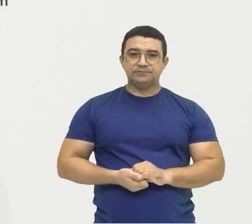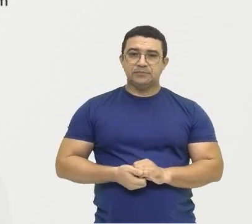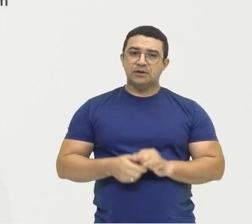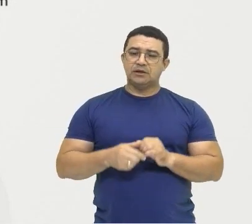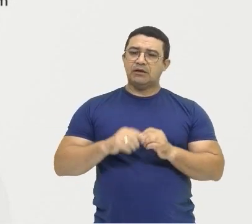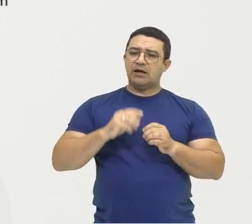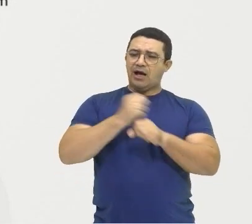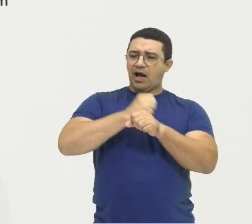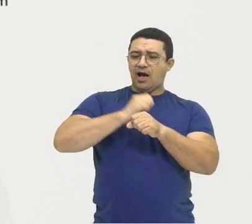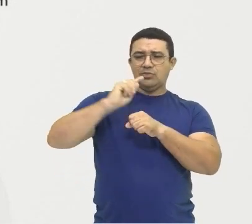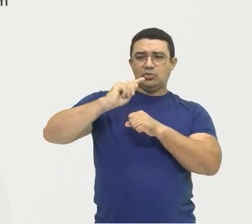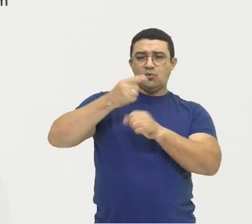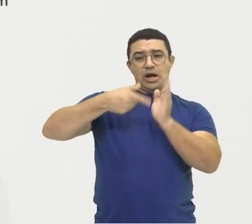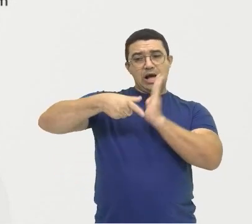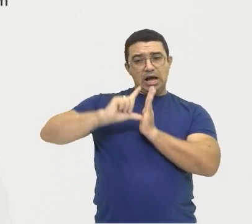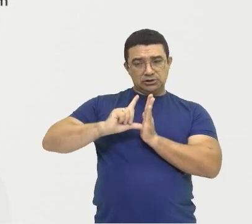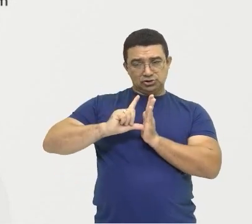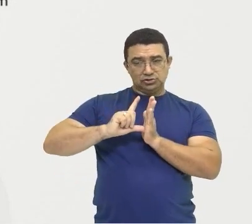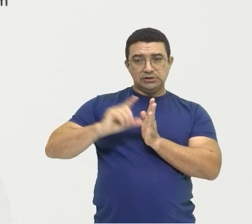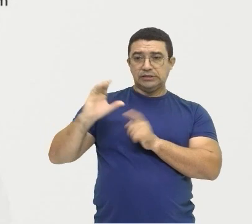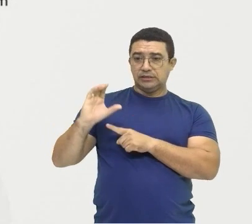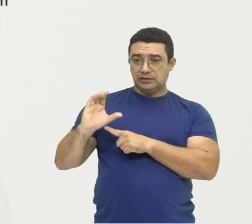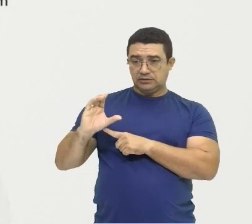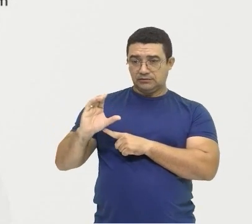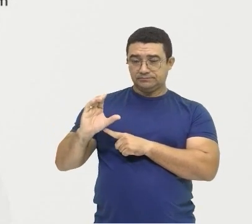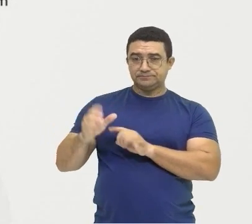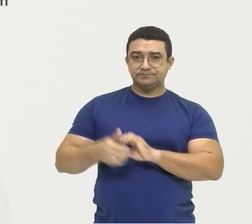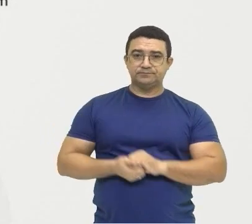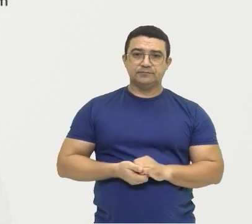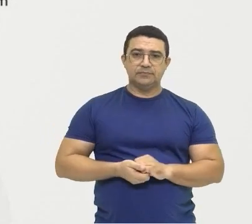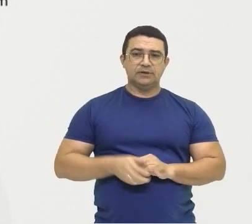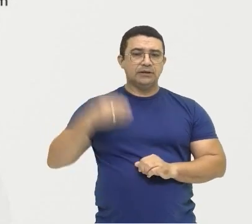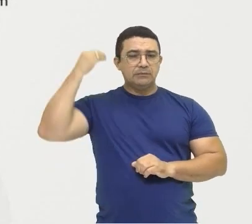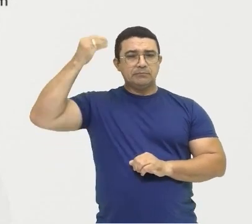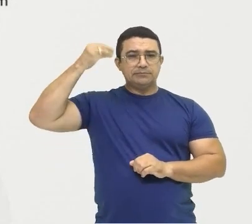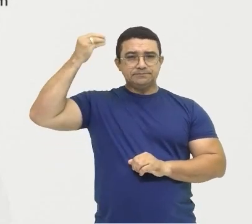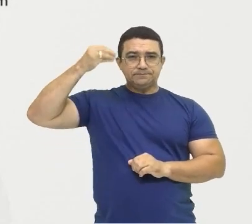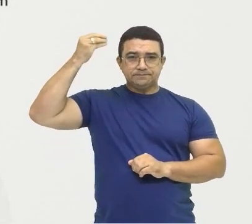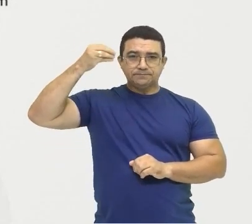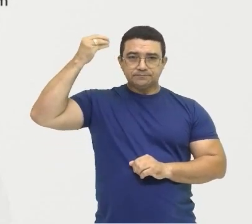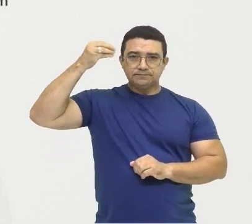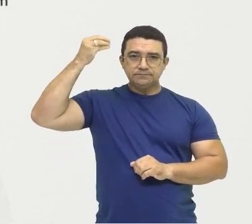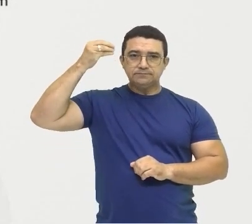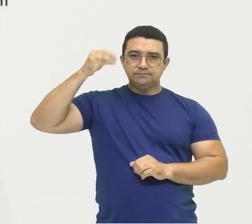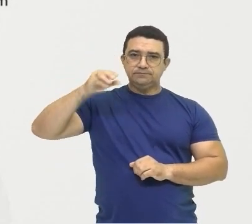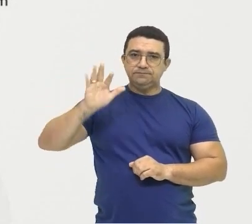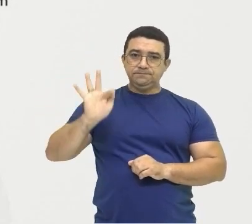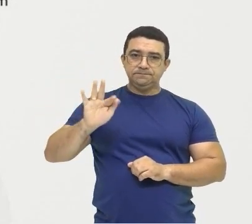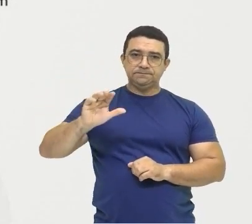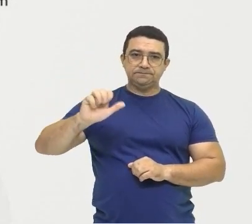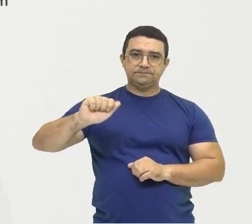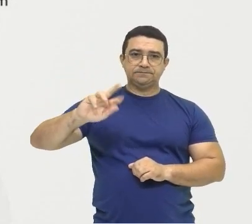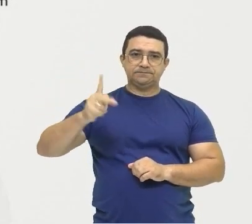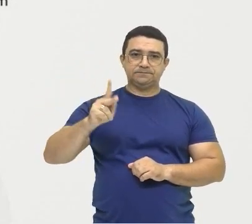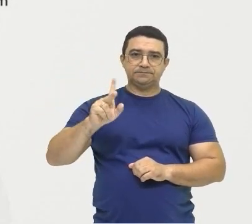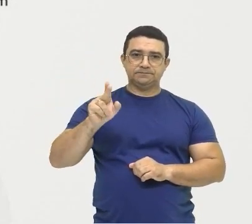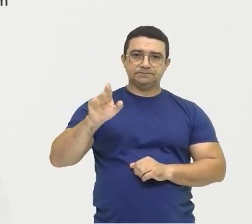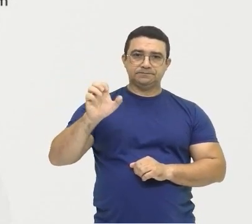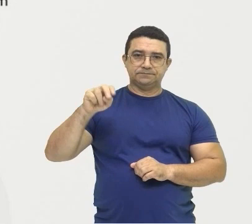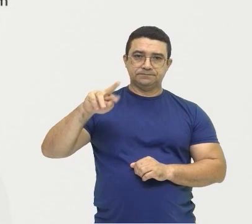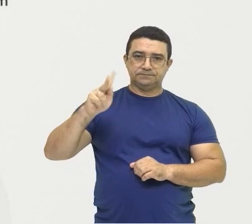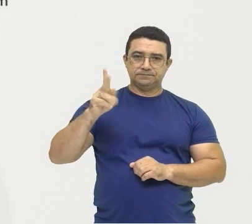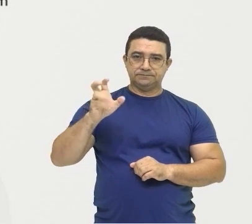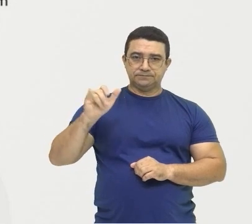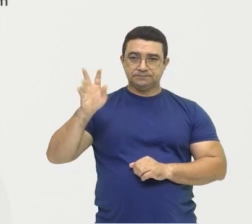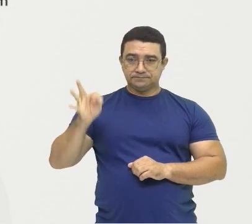alguns anos antes da escala Celsius. Mas a experiência de Fahrenheit é idêntica à experiência de Celsius. Aliás, é o contrário,